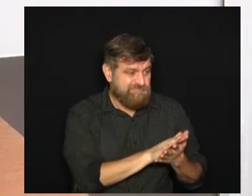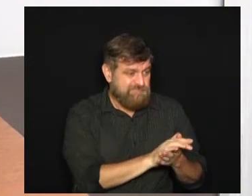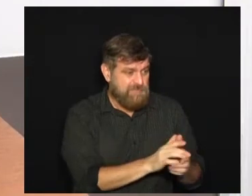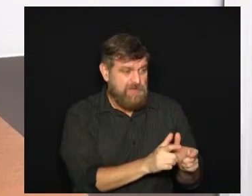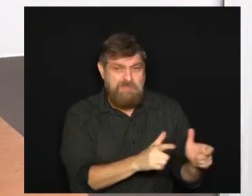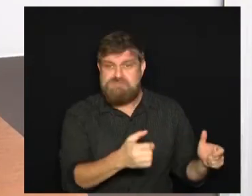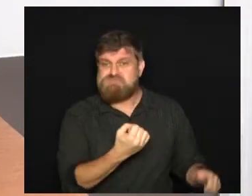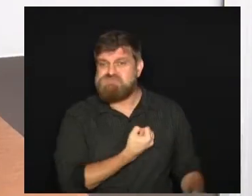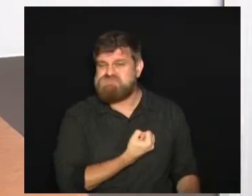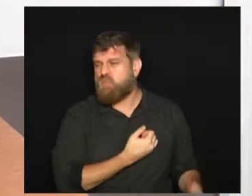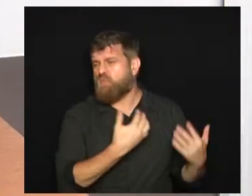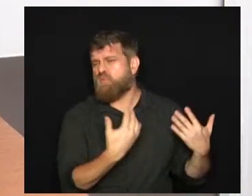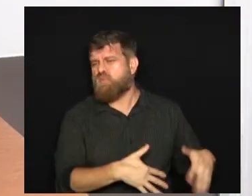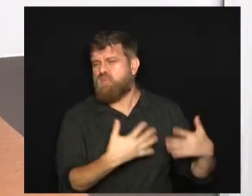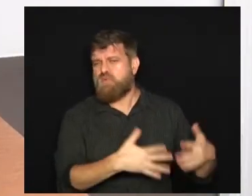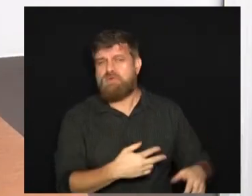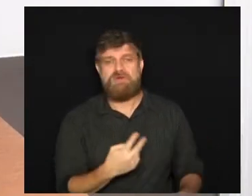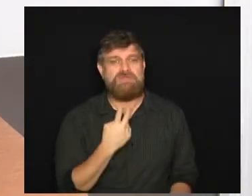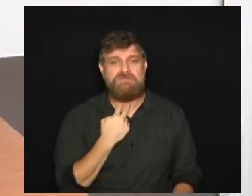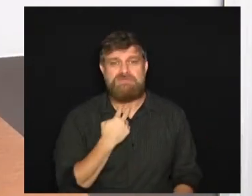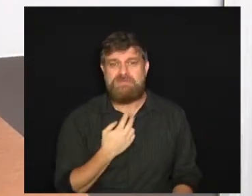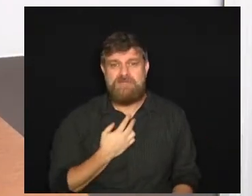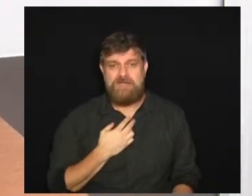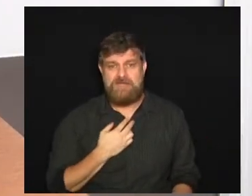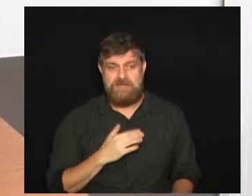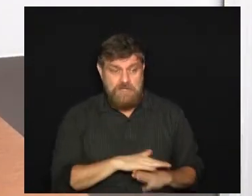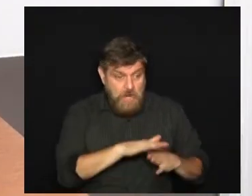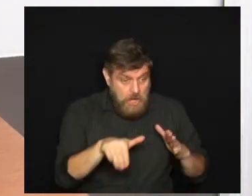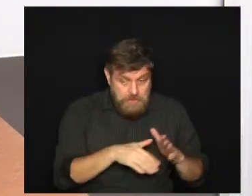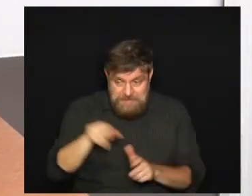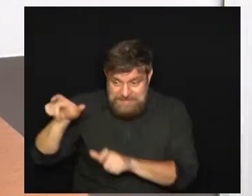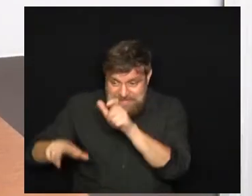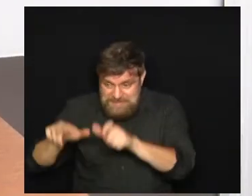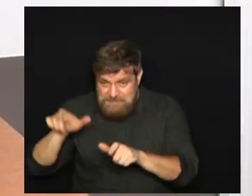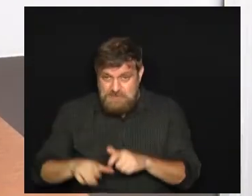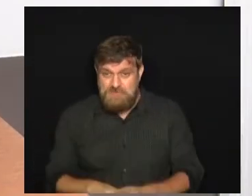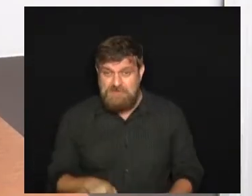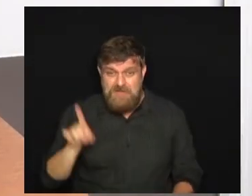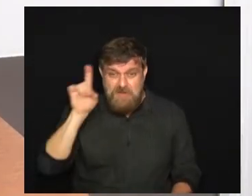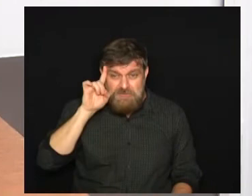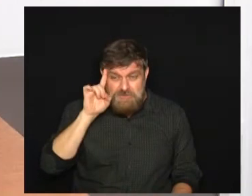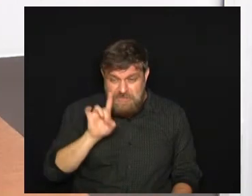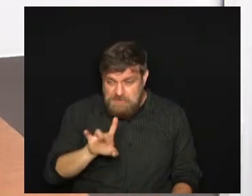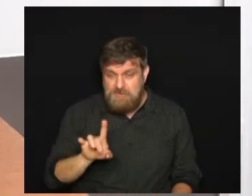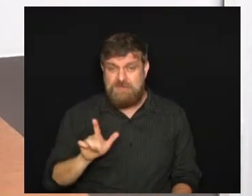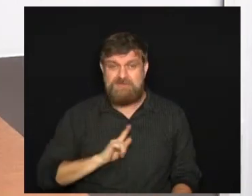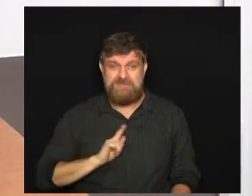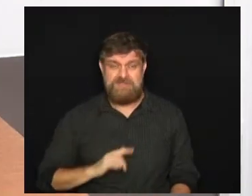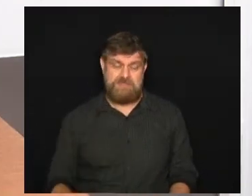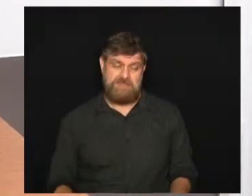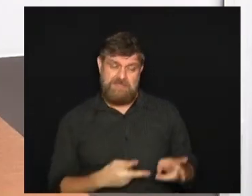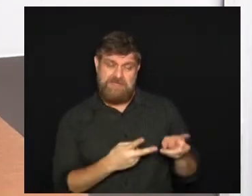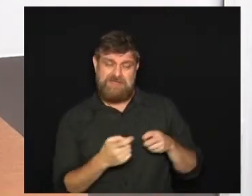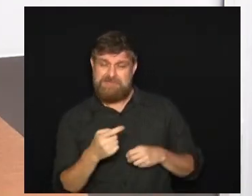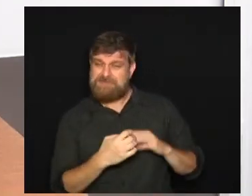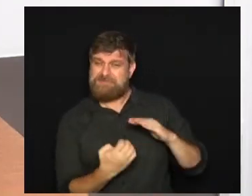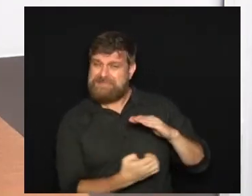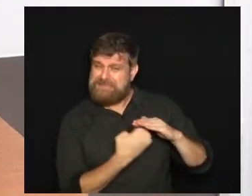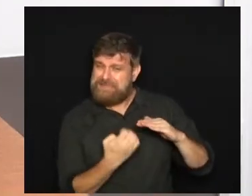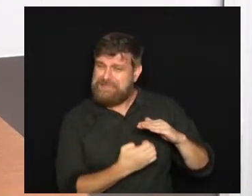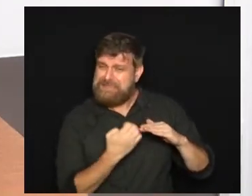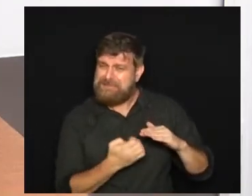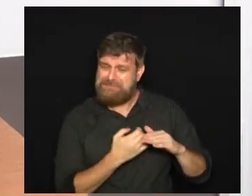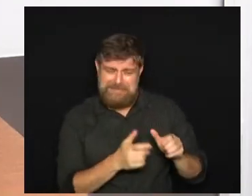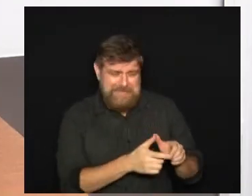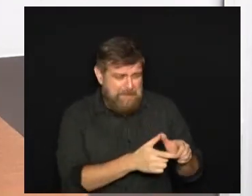número tão grande que não cabe colocar todo mundo num dia só. Então, quanto mais dias, eu acho, na minha leitura, é